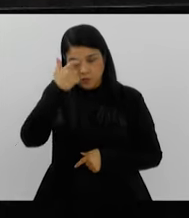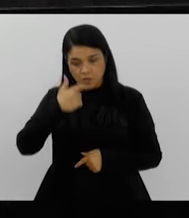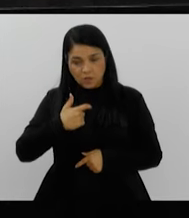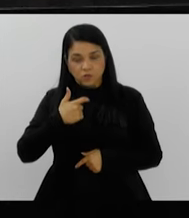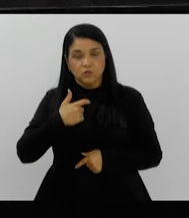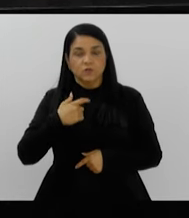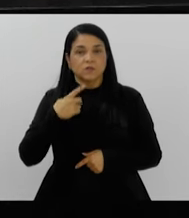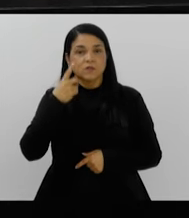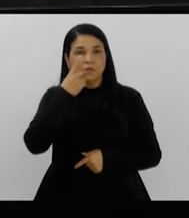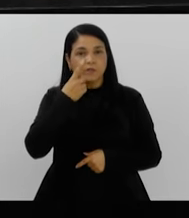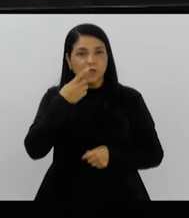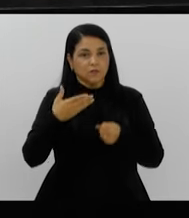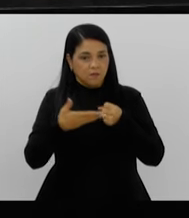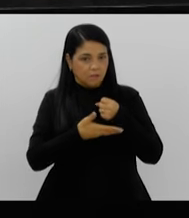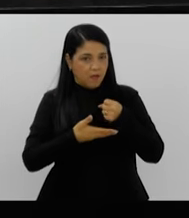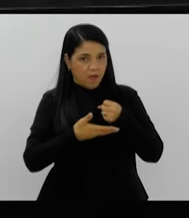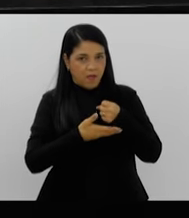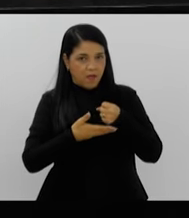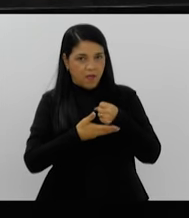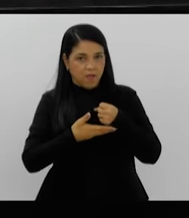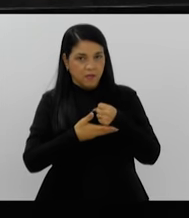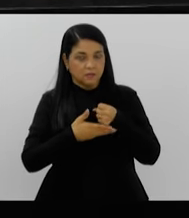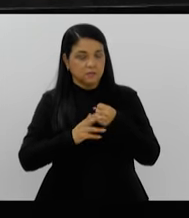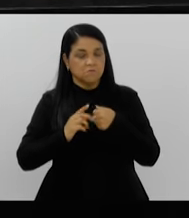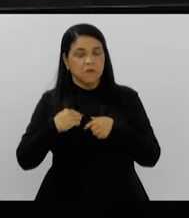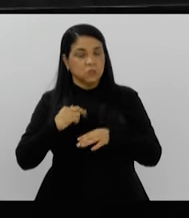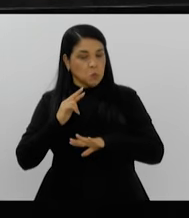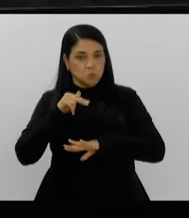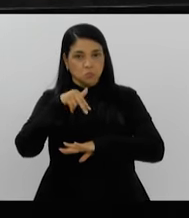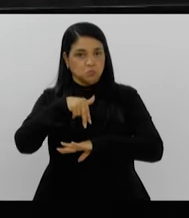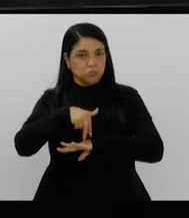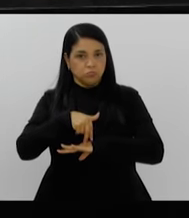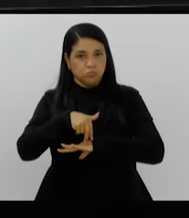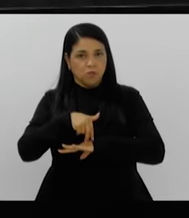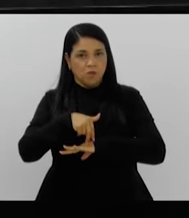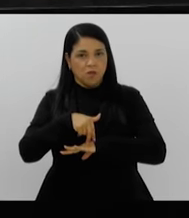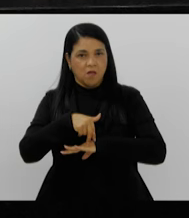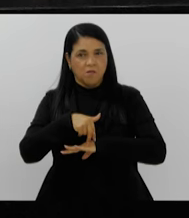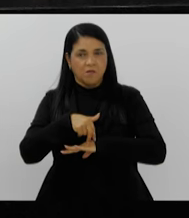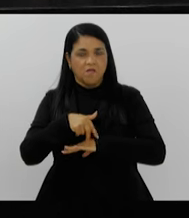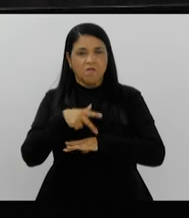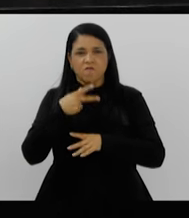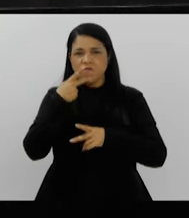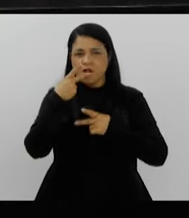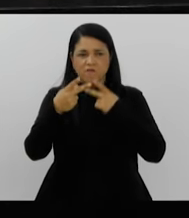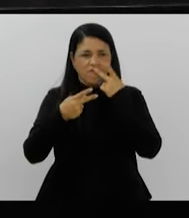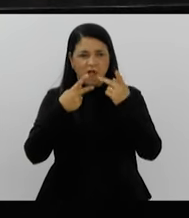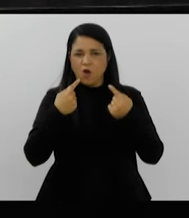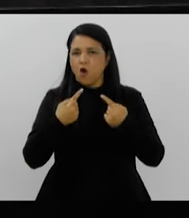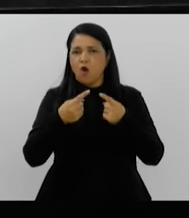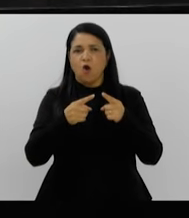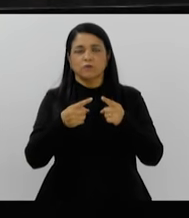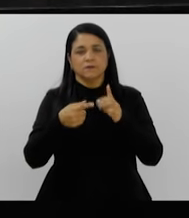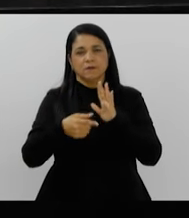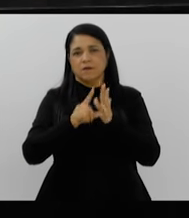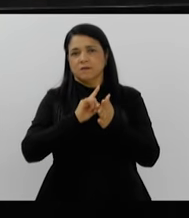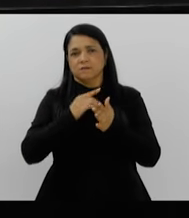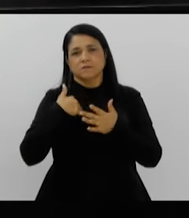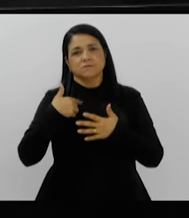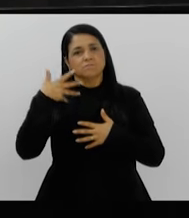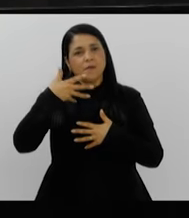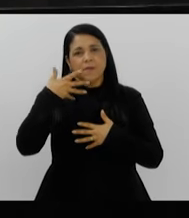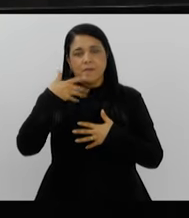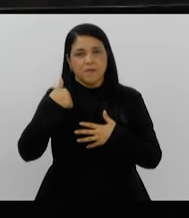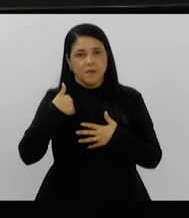base, mas não subo a esta tribuna para me opor às falas que me antecederam, muito pelo